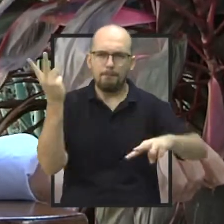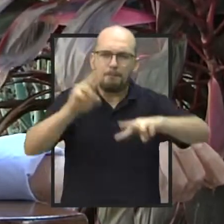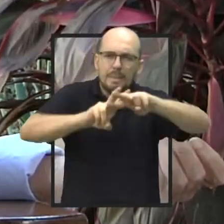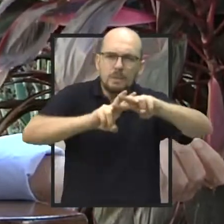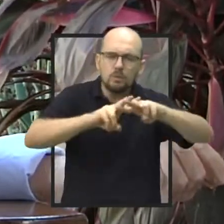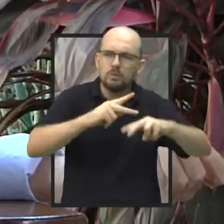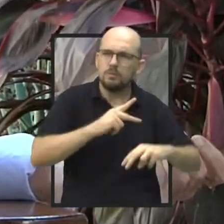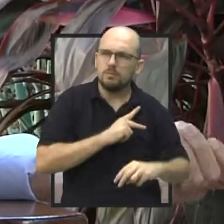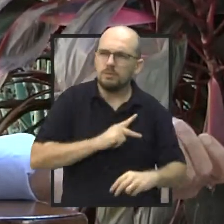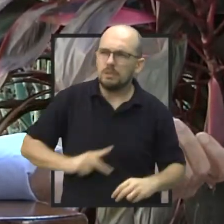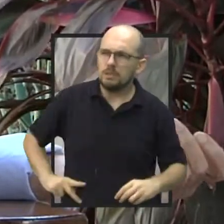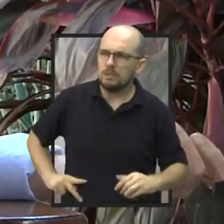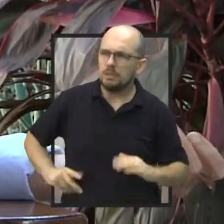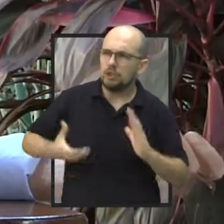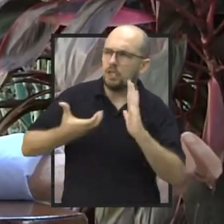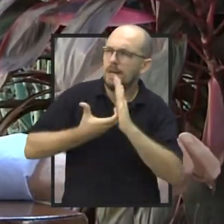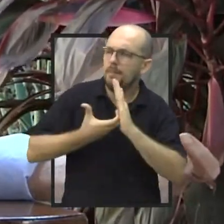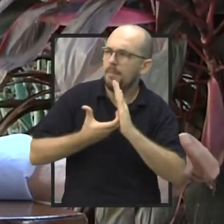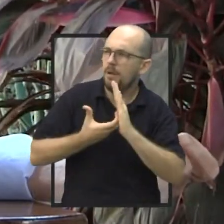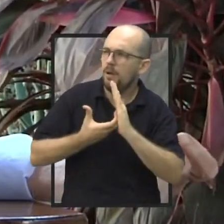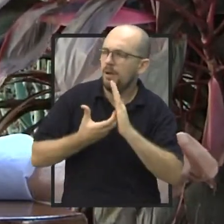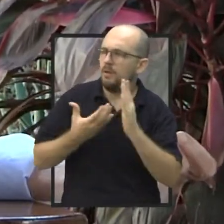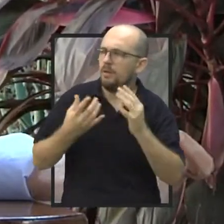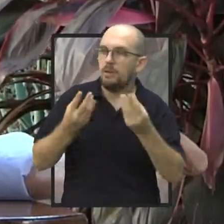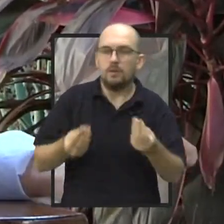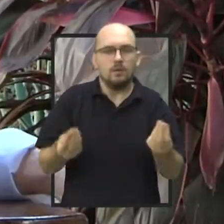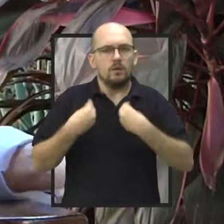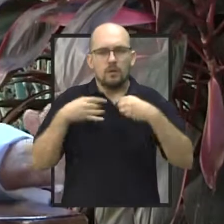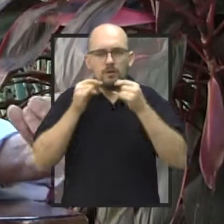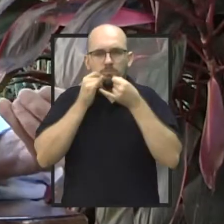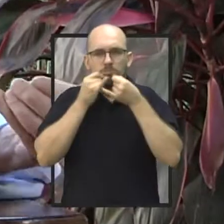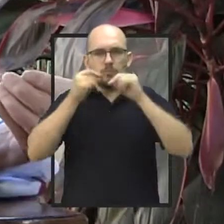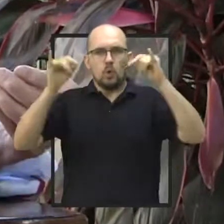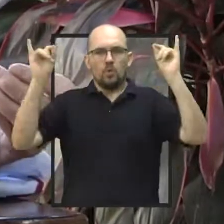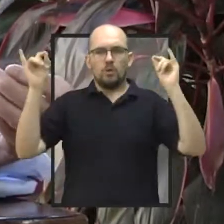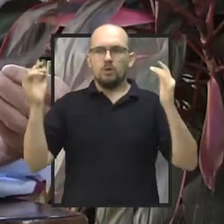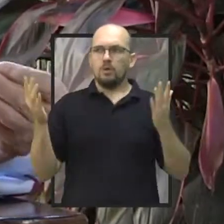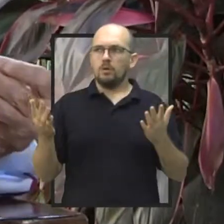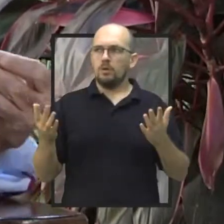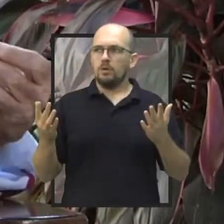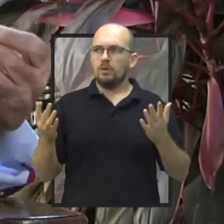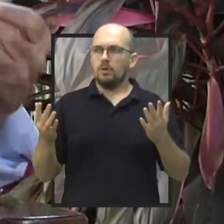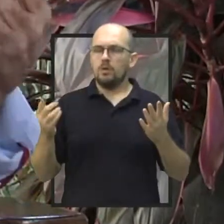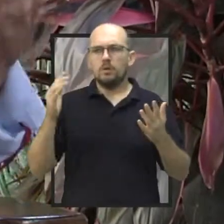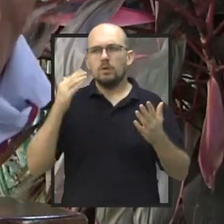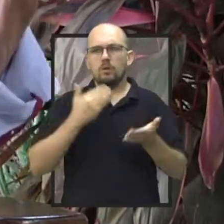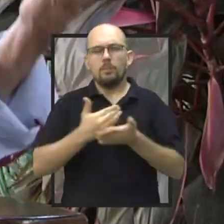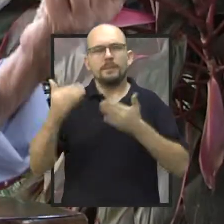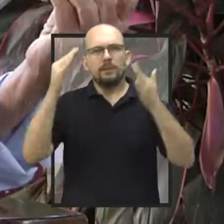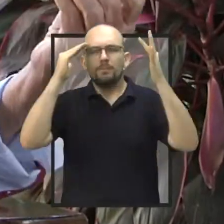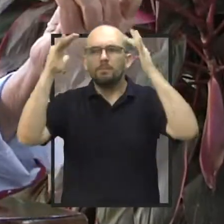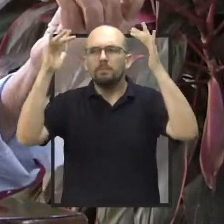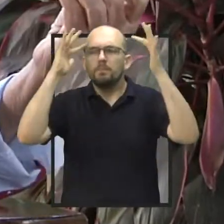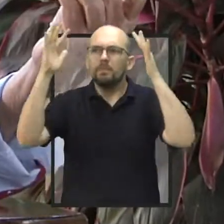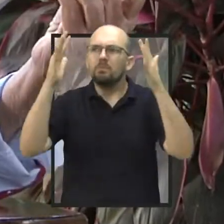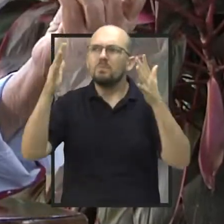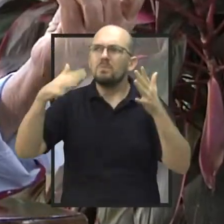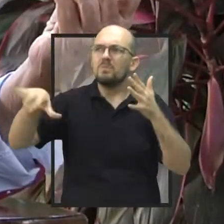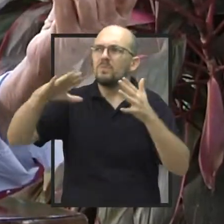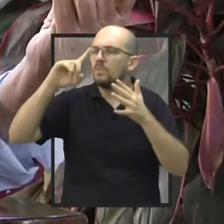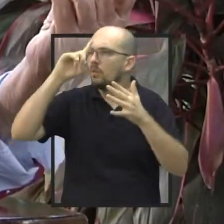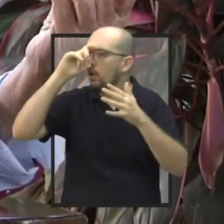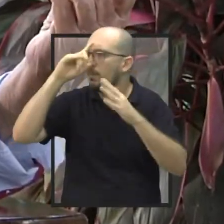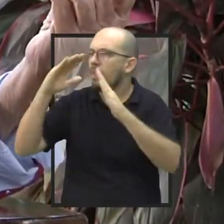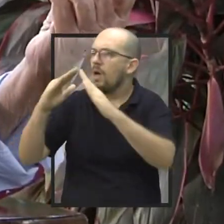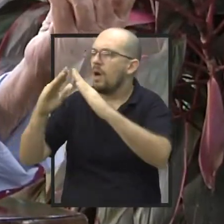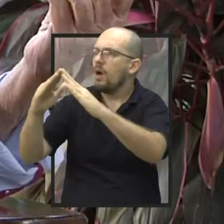chocou. E eu comecei a pensar na saúde pública. Eu comecei